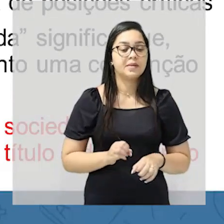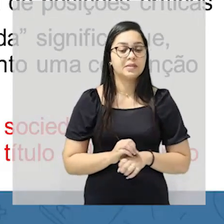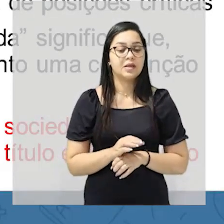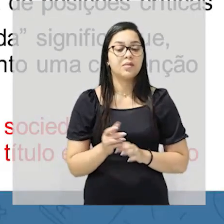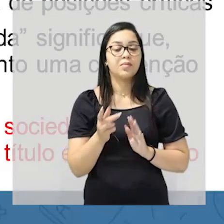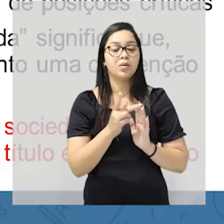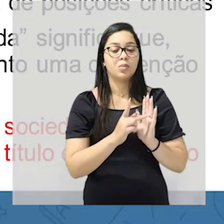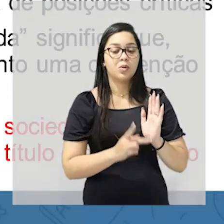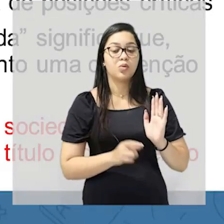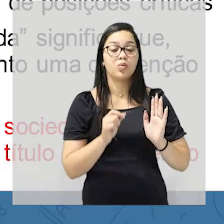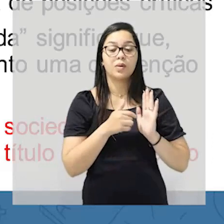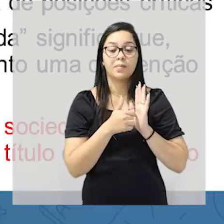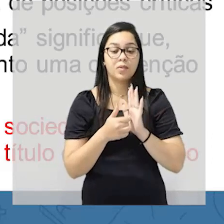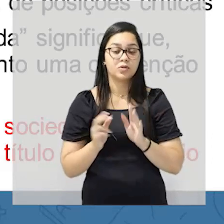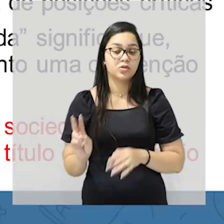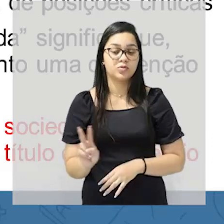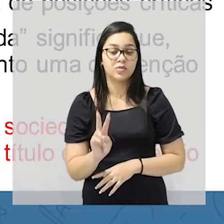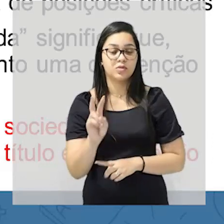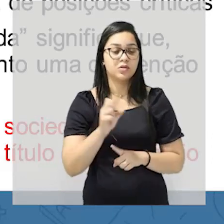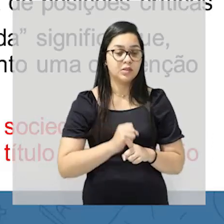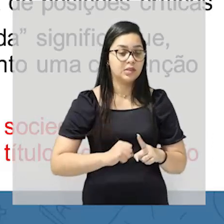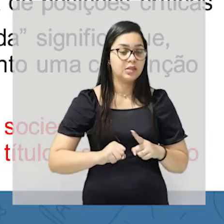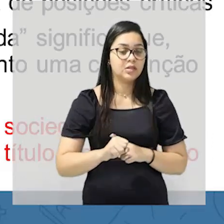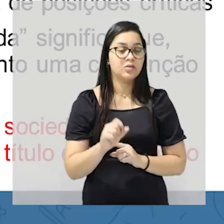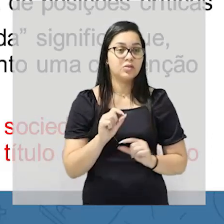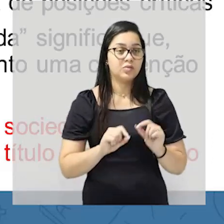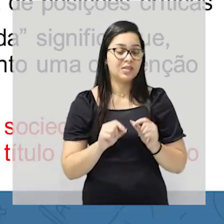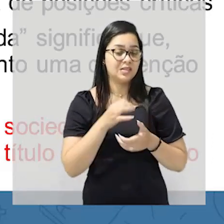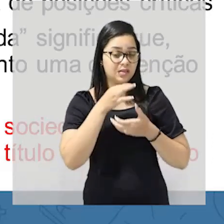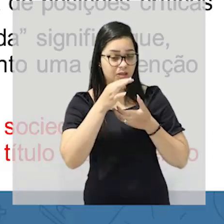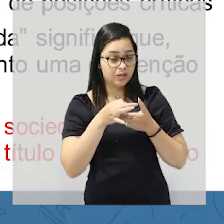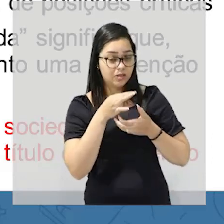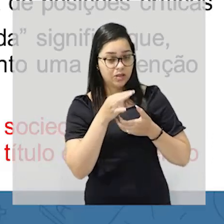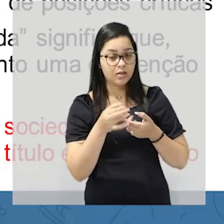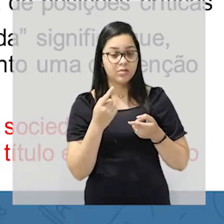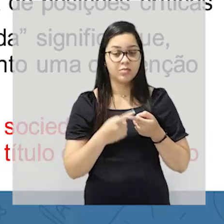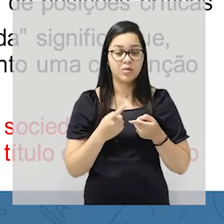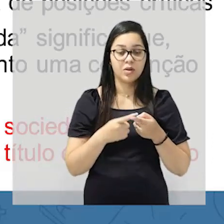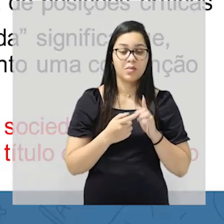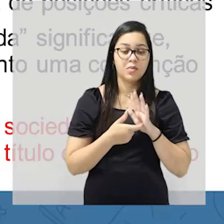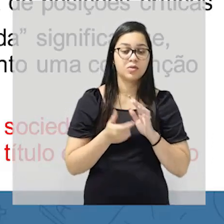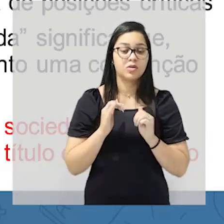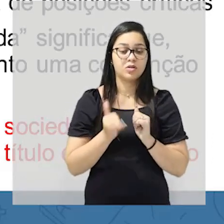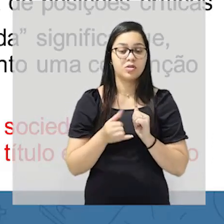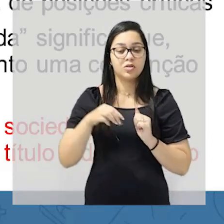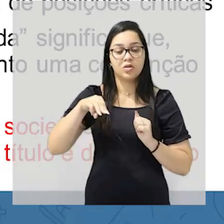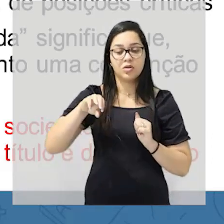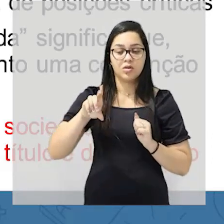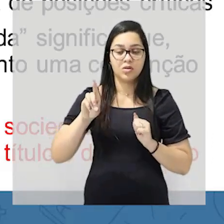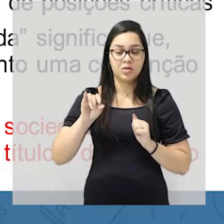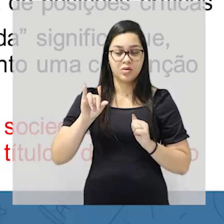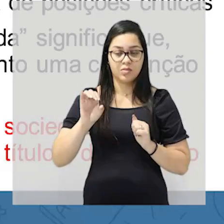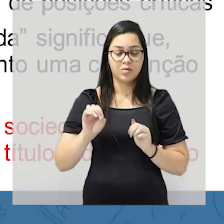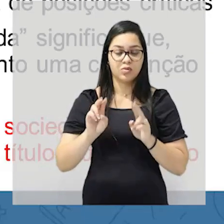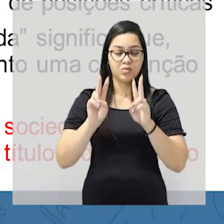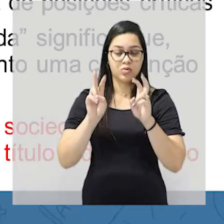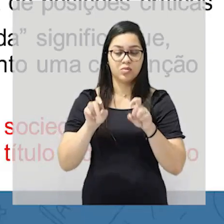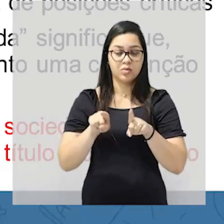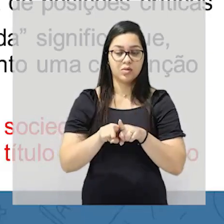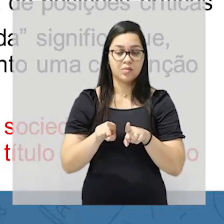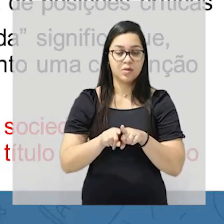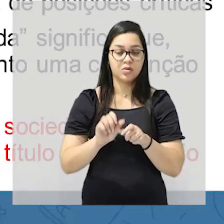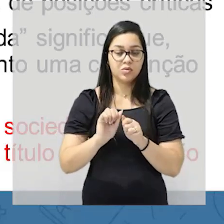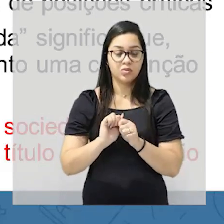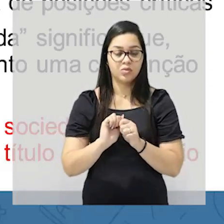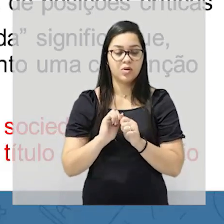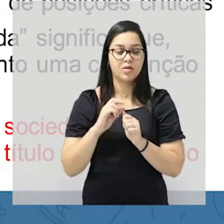primeiros versos em que juntar rendas indica que o sujeito poético passa por dificuldades financeiras e almeja os rendimentos da